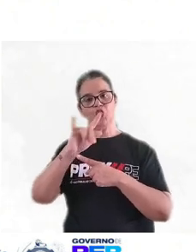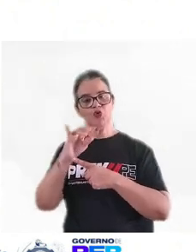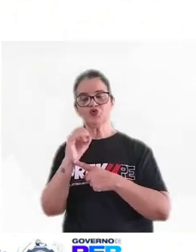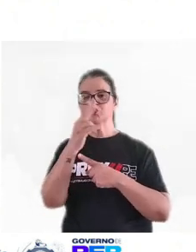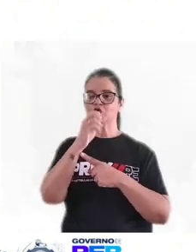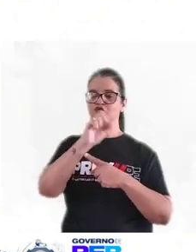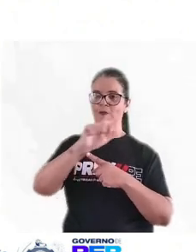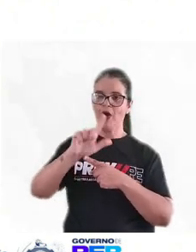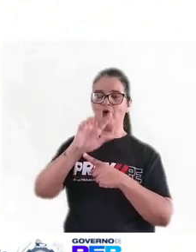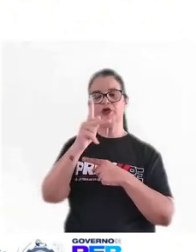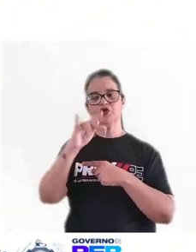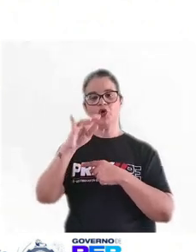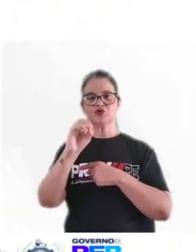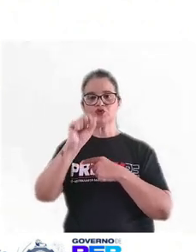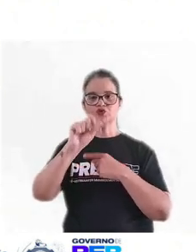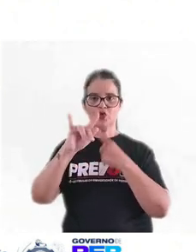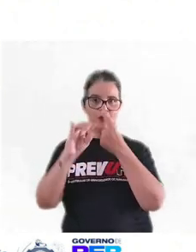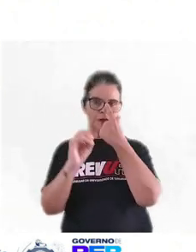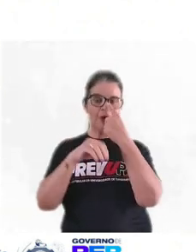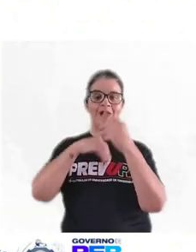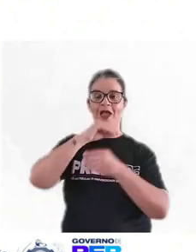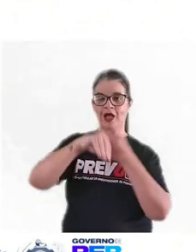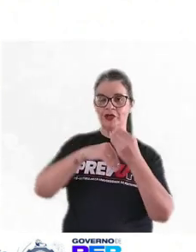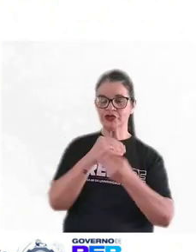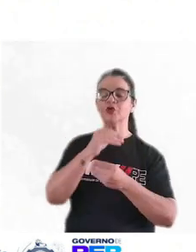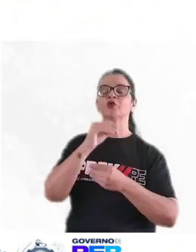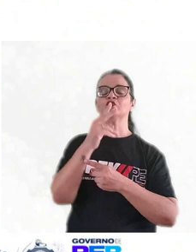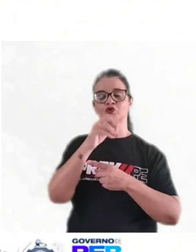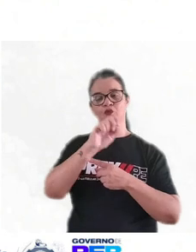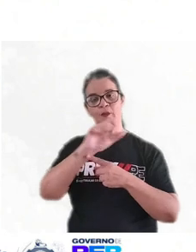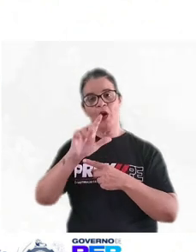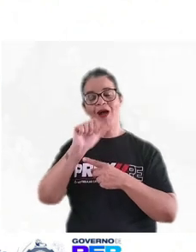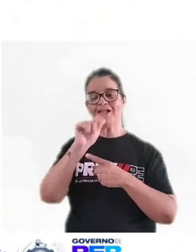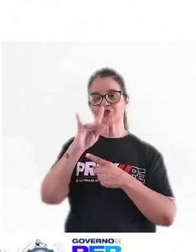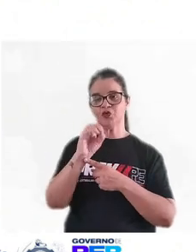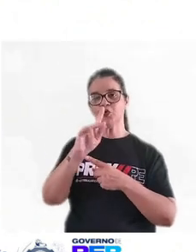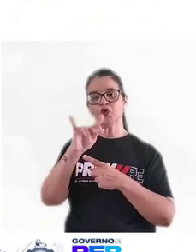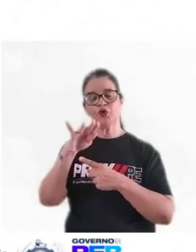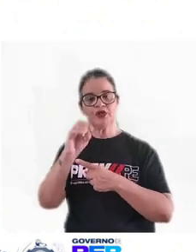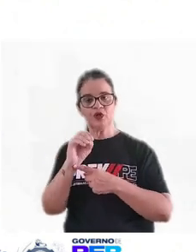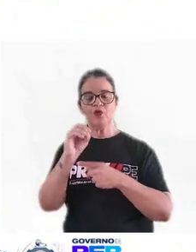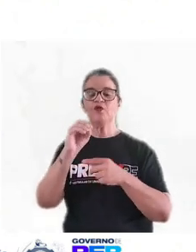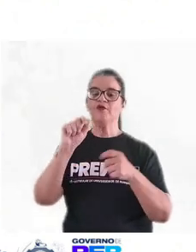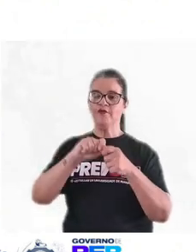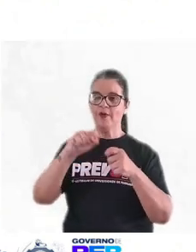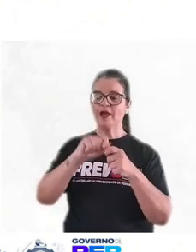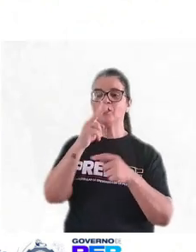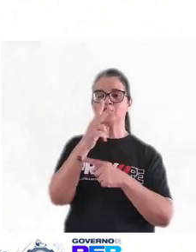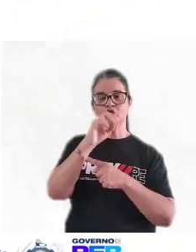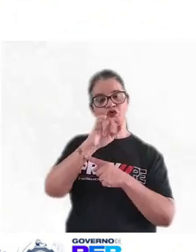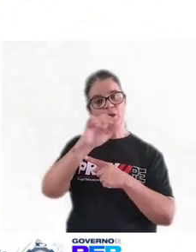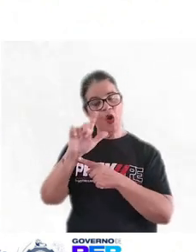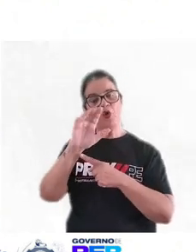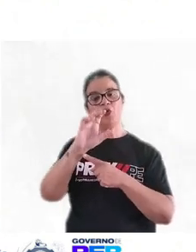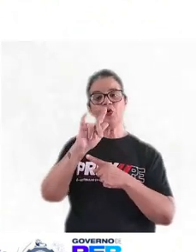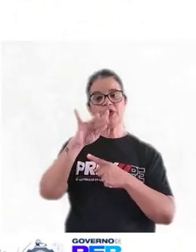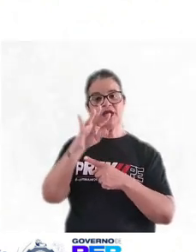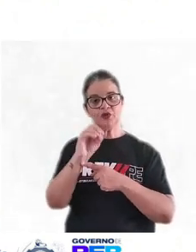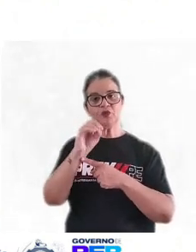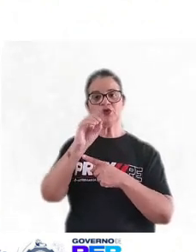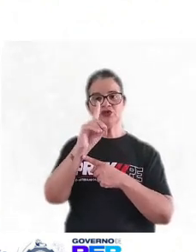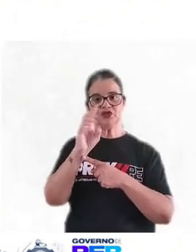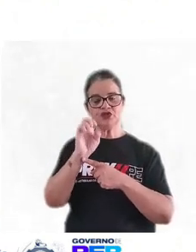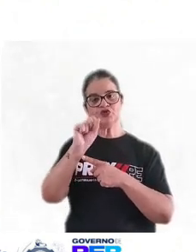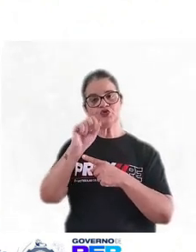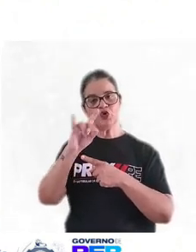sódio, então, 2 mols do hidróxido de sódio reagindo com 2 mols do ácido clorídrico formarão 2 mols